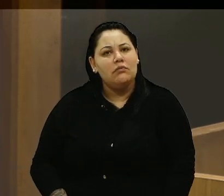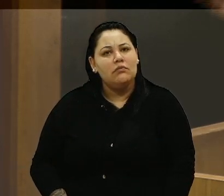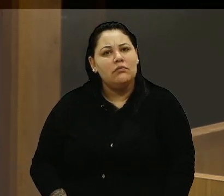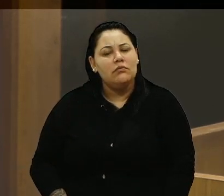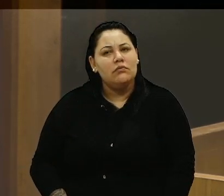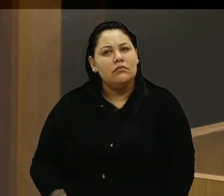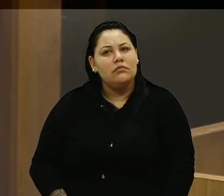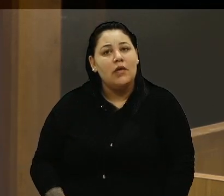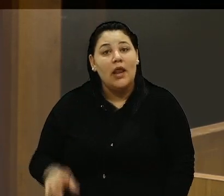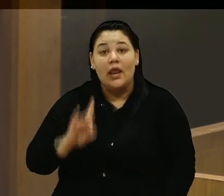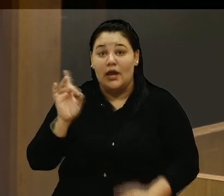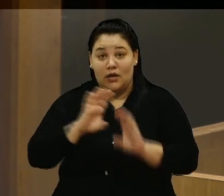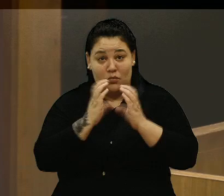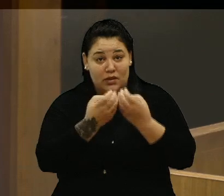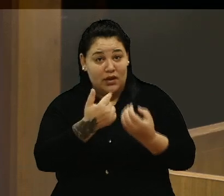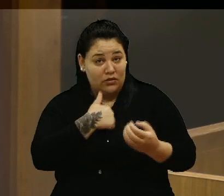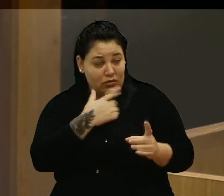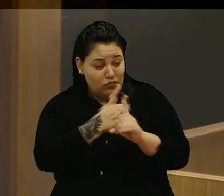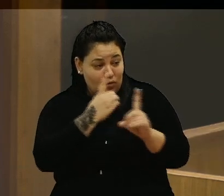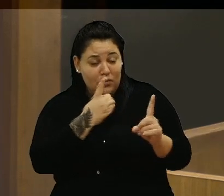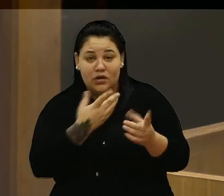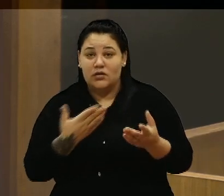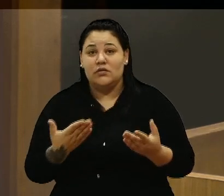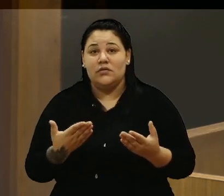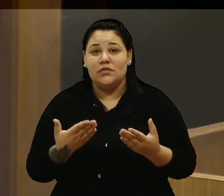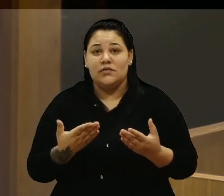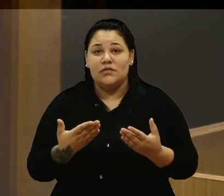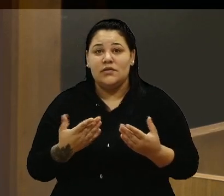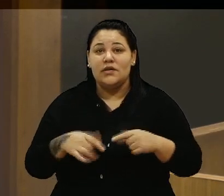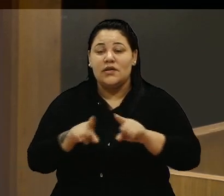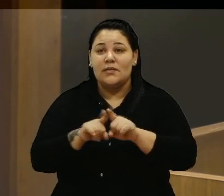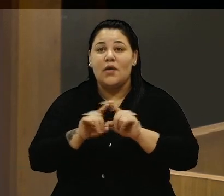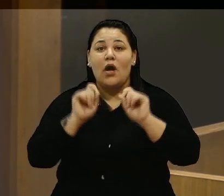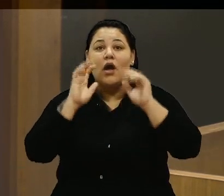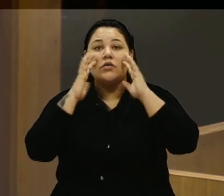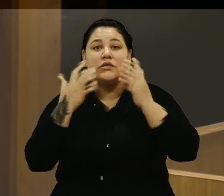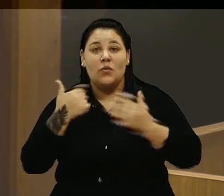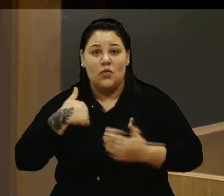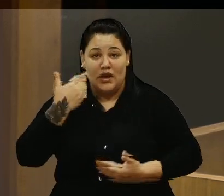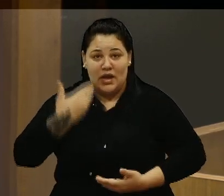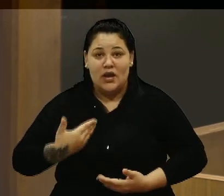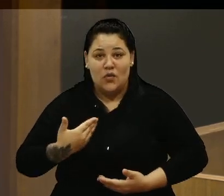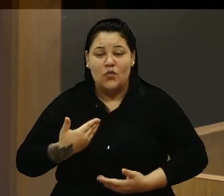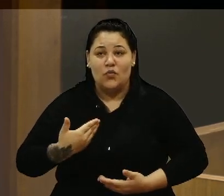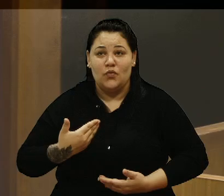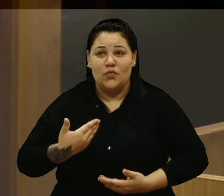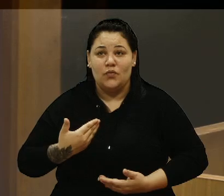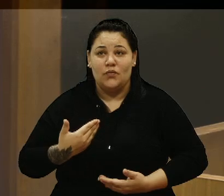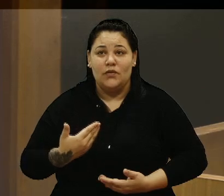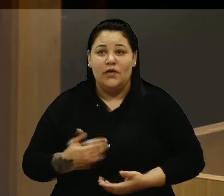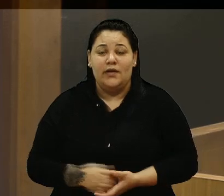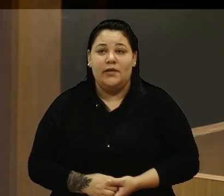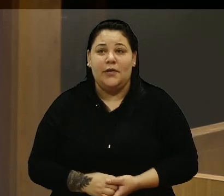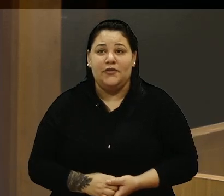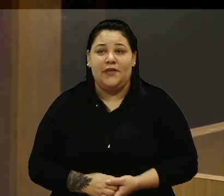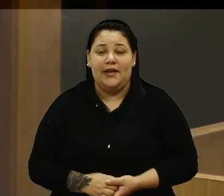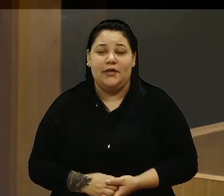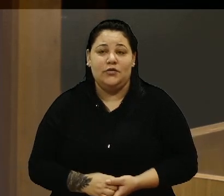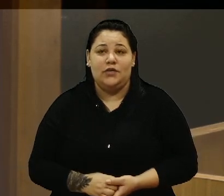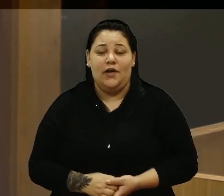Lá na comunidade que eu fui descobrir. Sendo que este parlamentar já havia